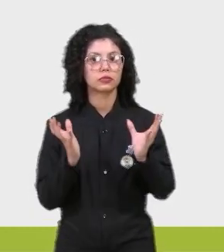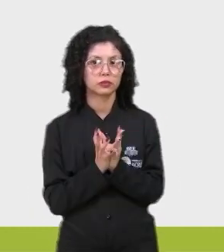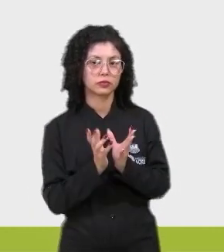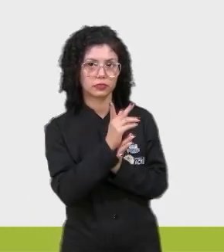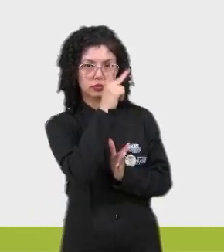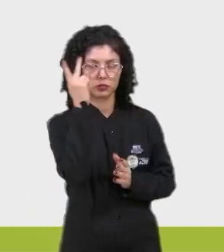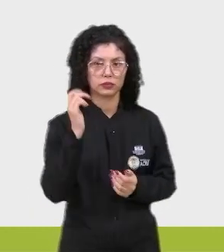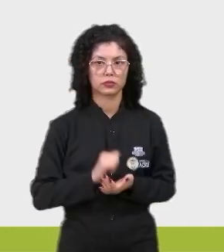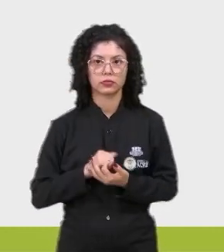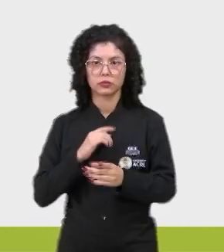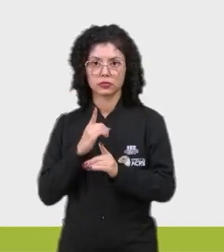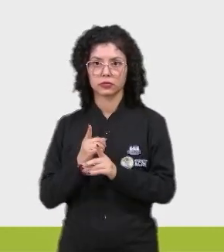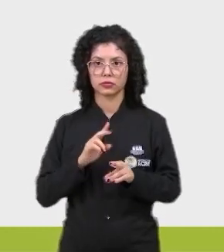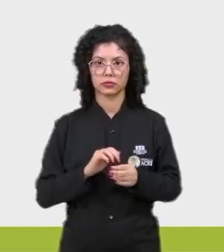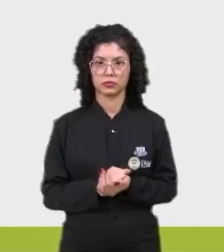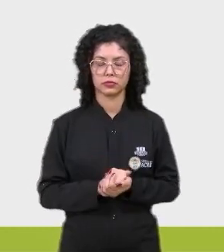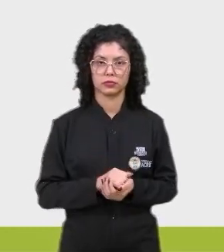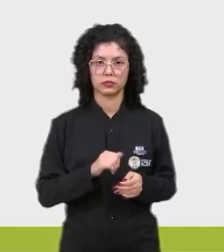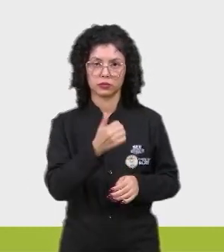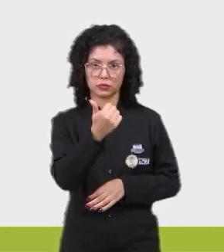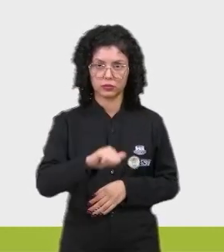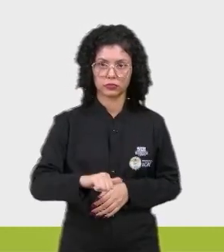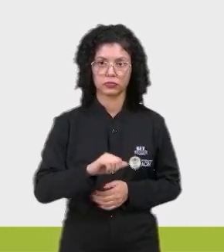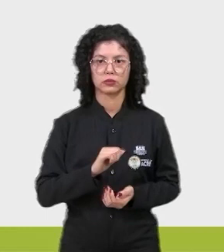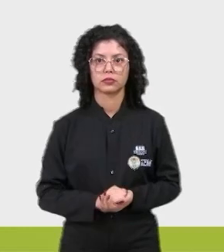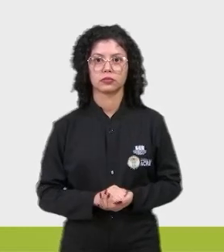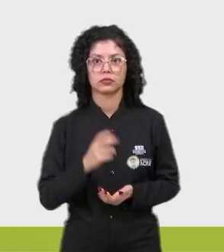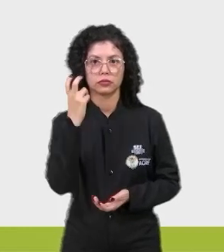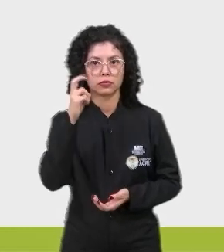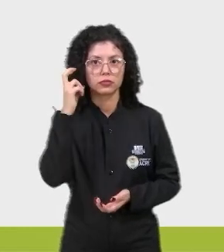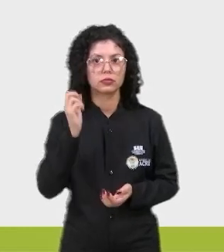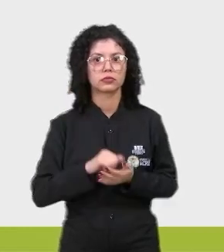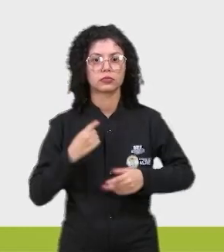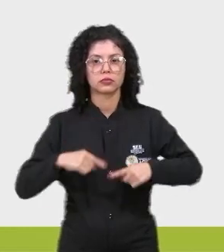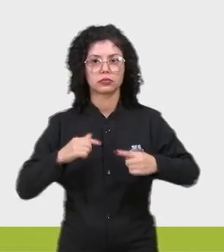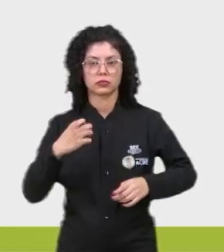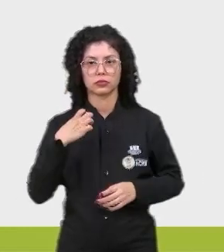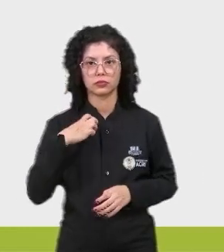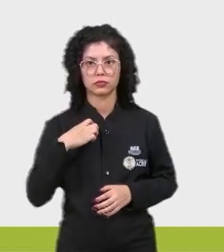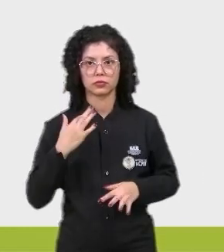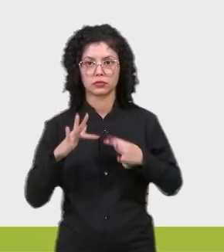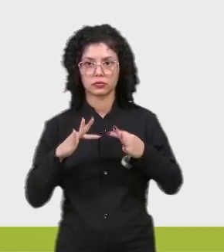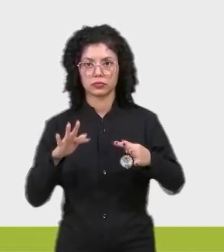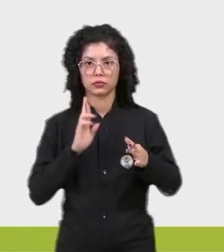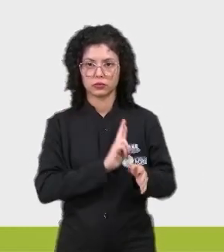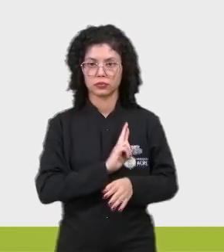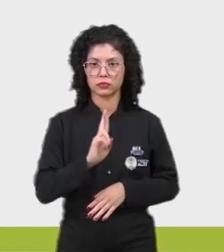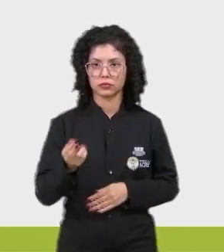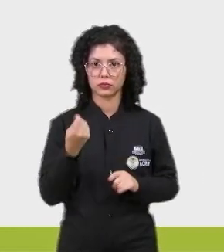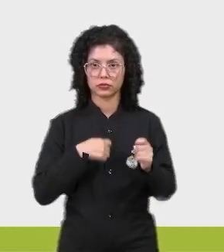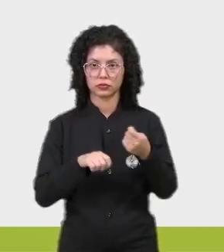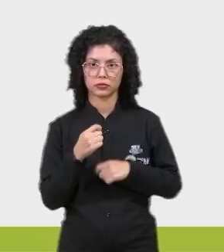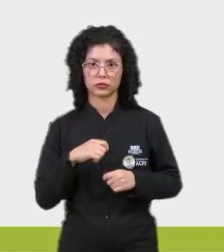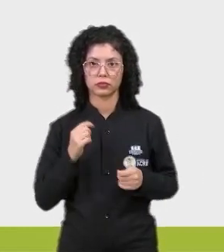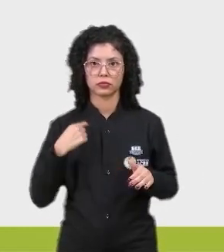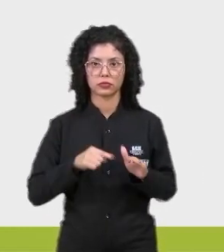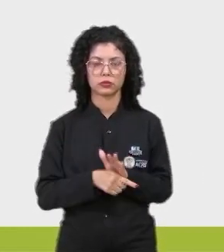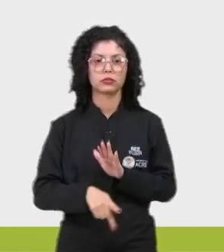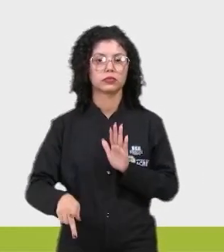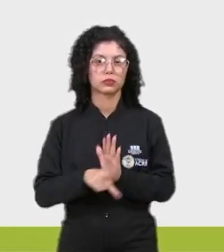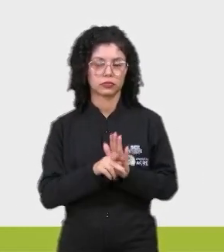pessoas que se encontram em situação de desvantagem social, cultura, política, ética, física, religiosa